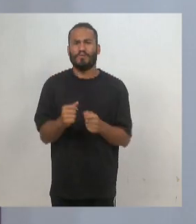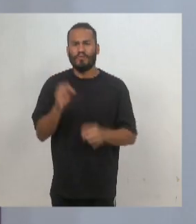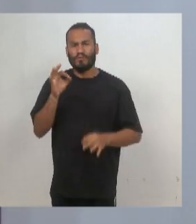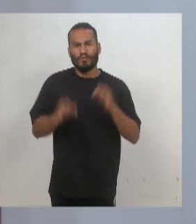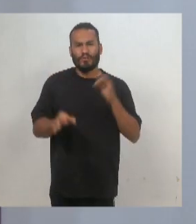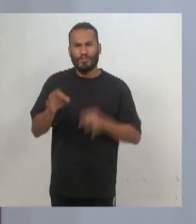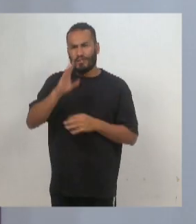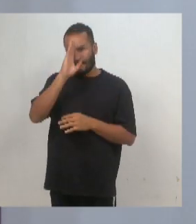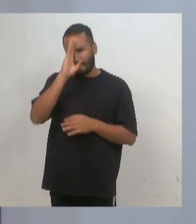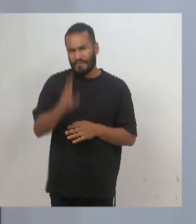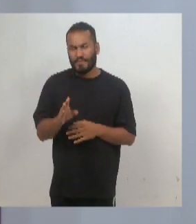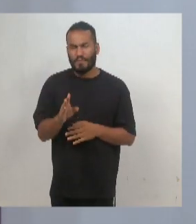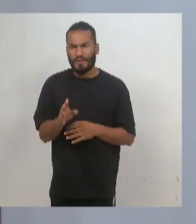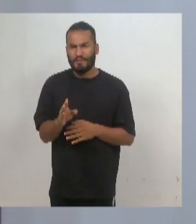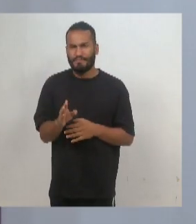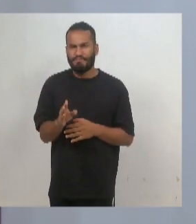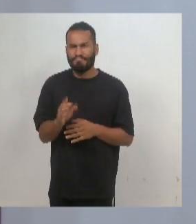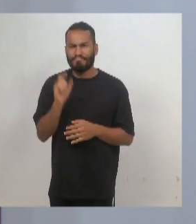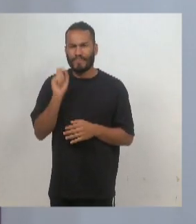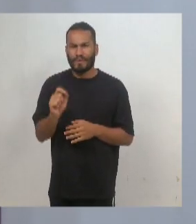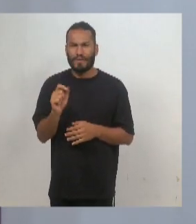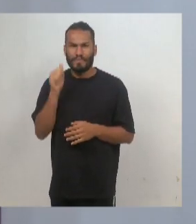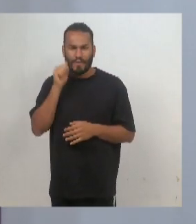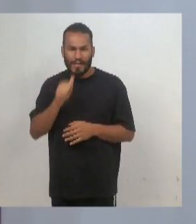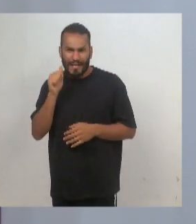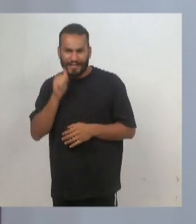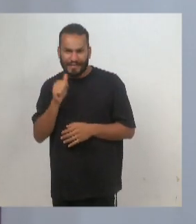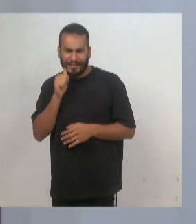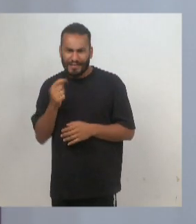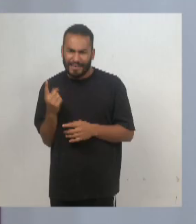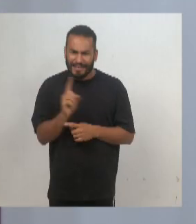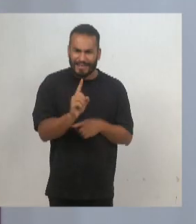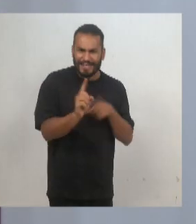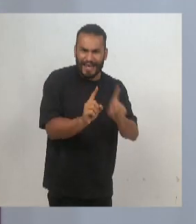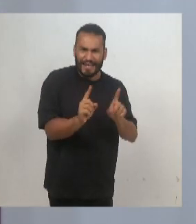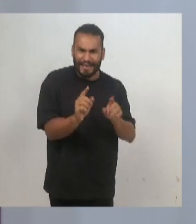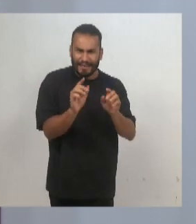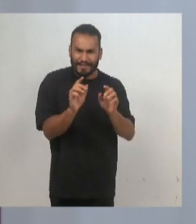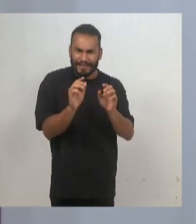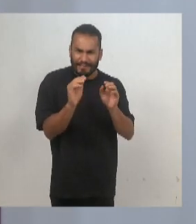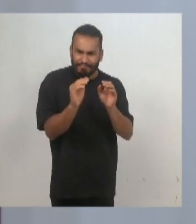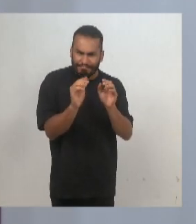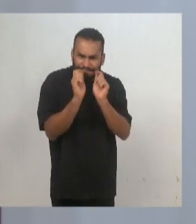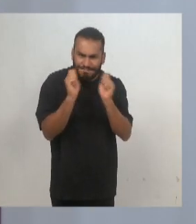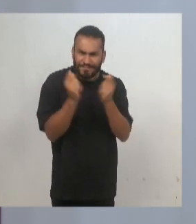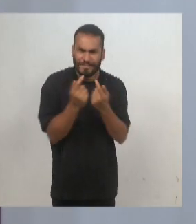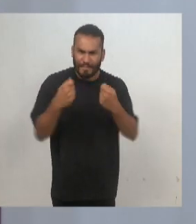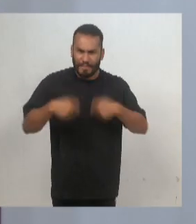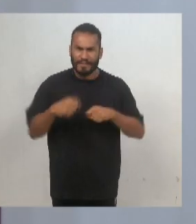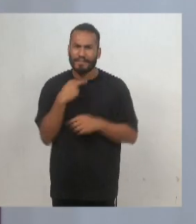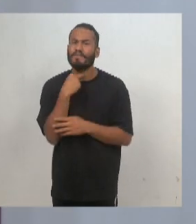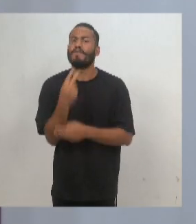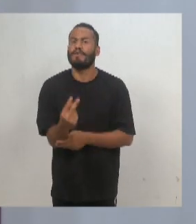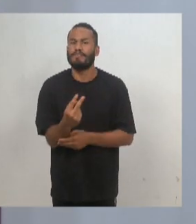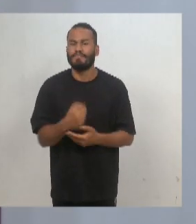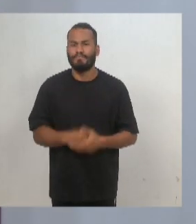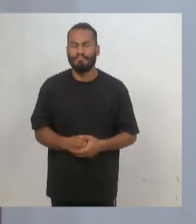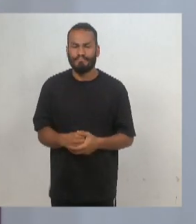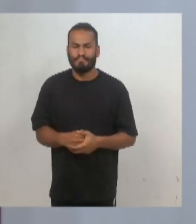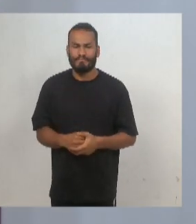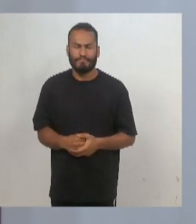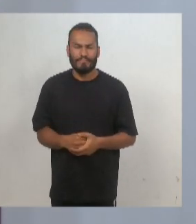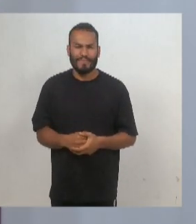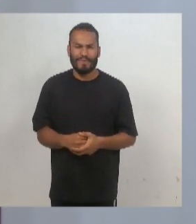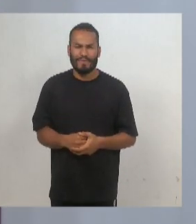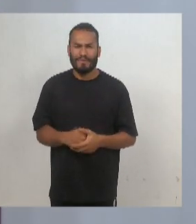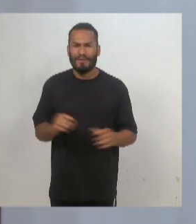justiça, principalmente também para as mulheres que integram aquela casa, né, e que precisam também ter voz.